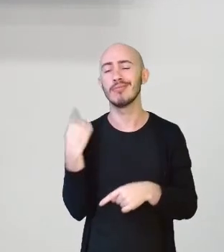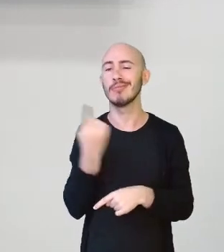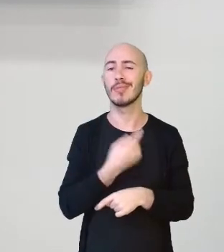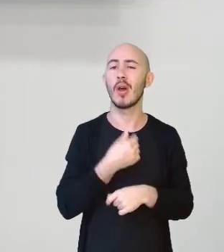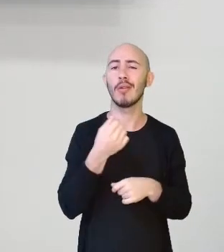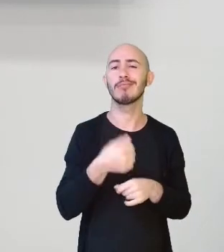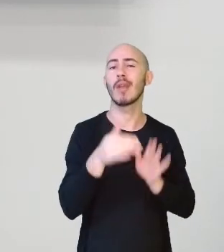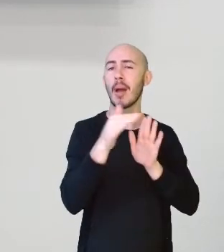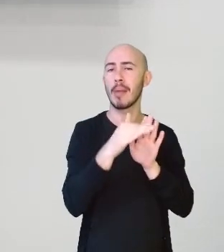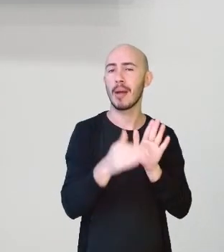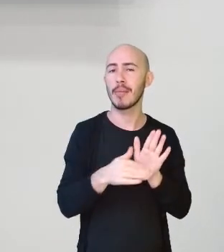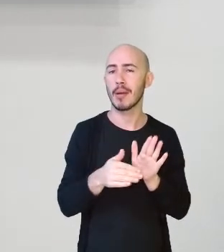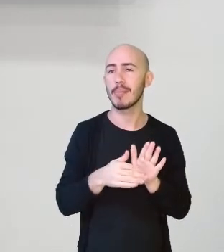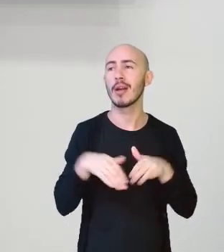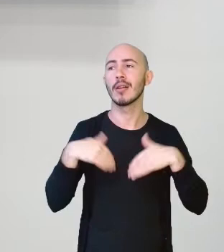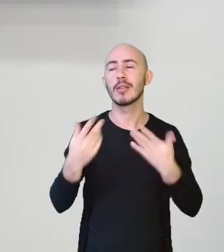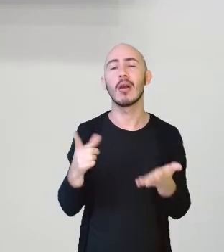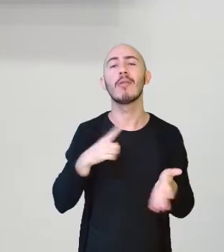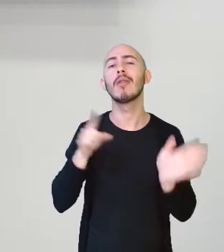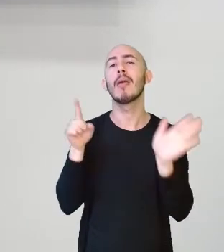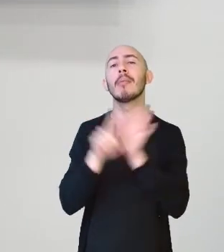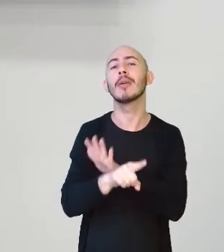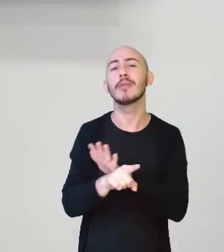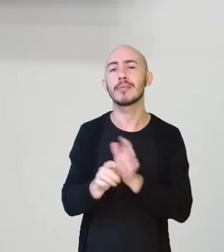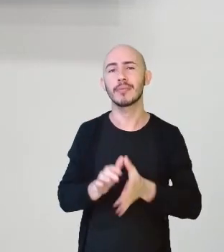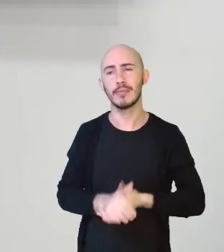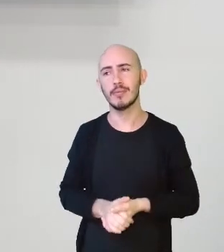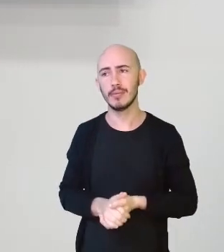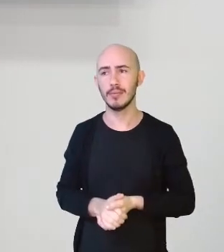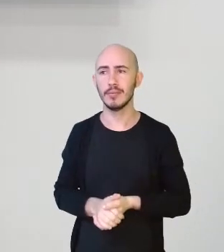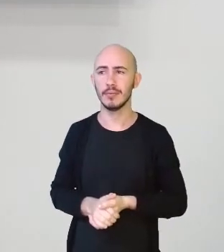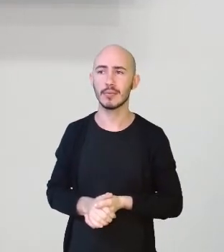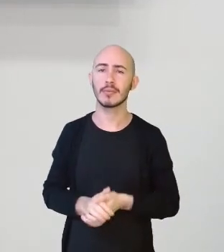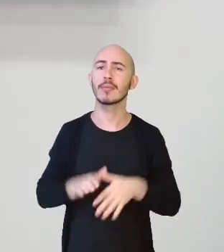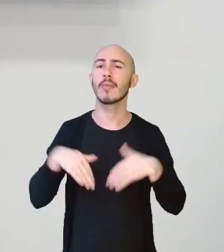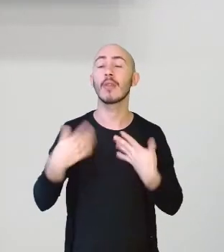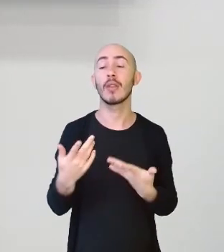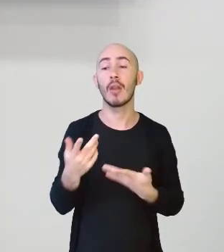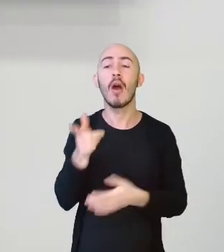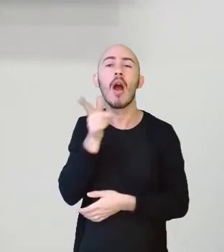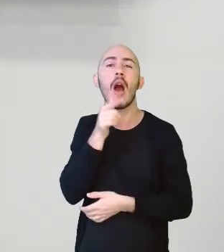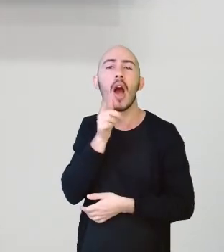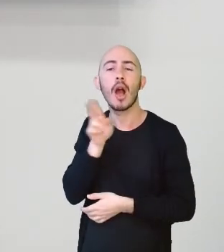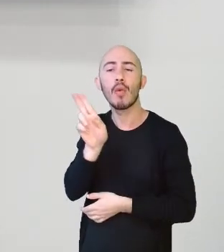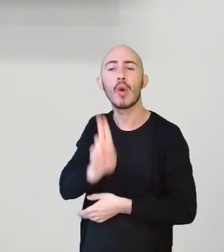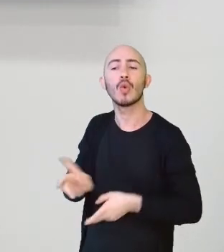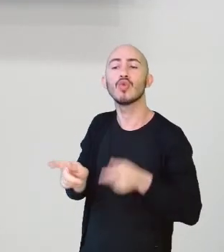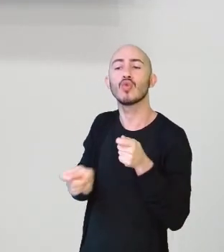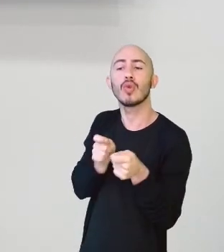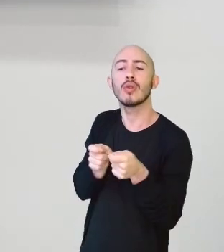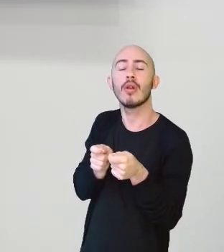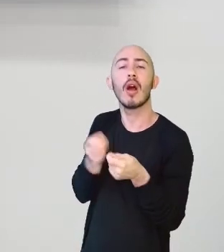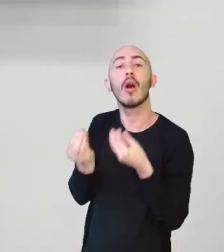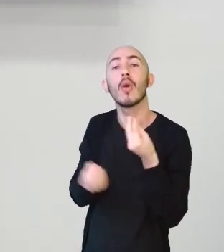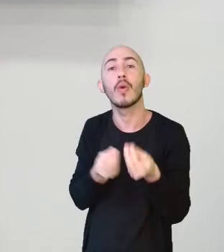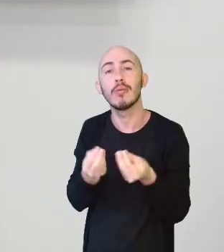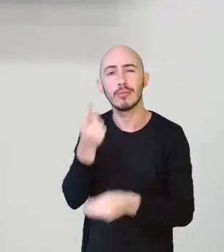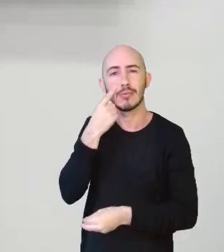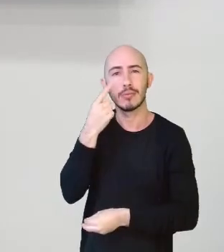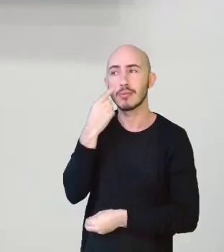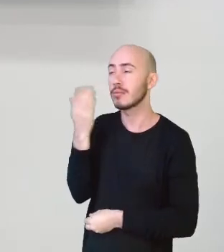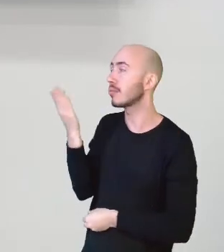vem conversando, surge uma pergunta: como podemos economizar água? Olha essa imagem dessa